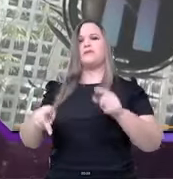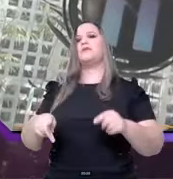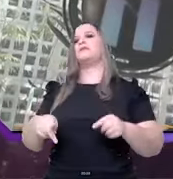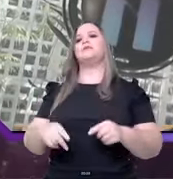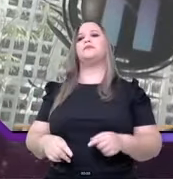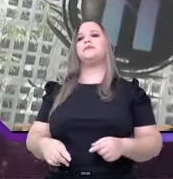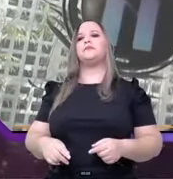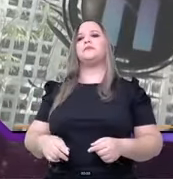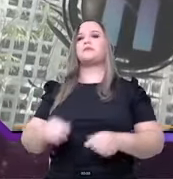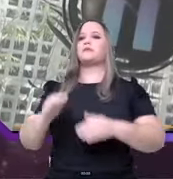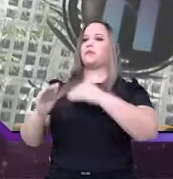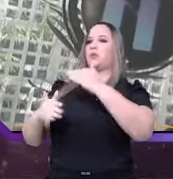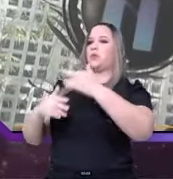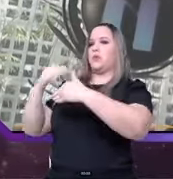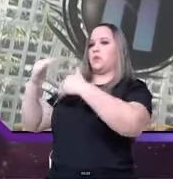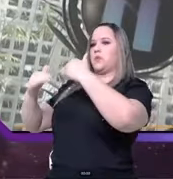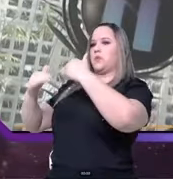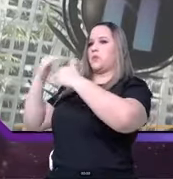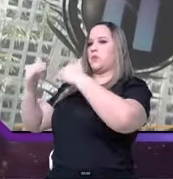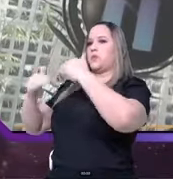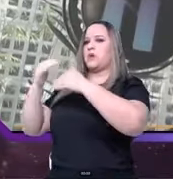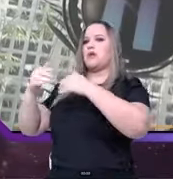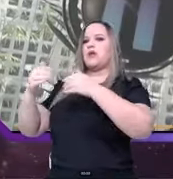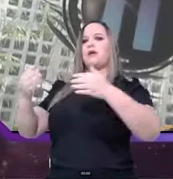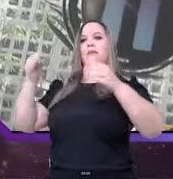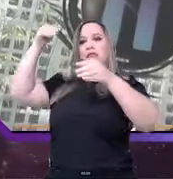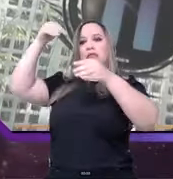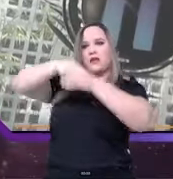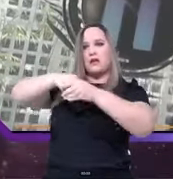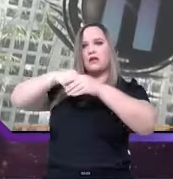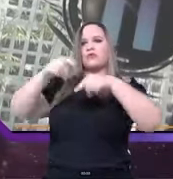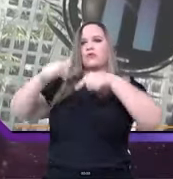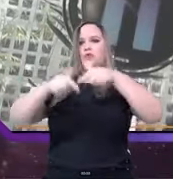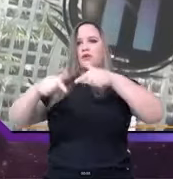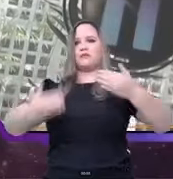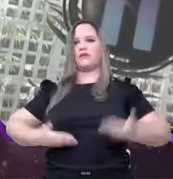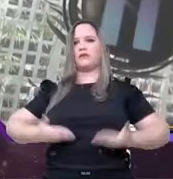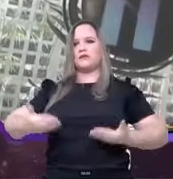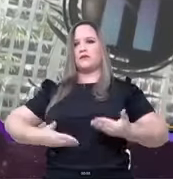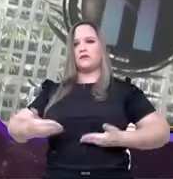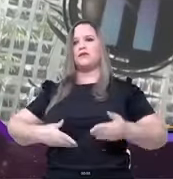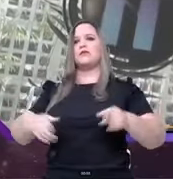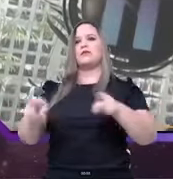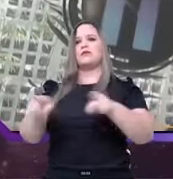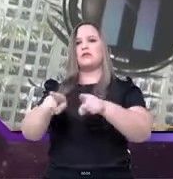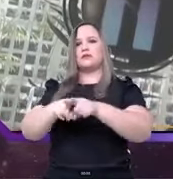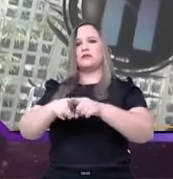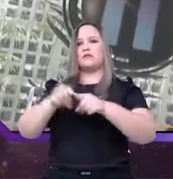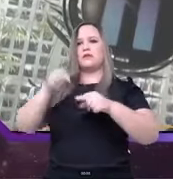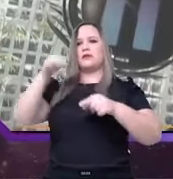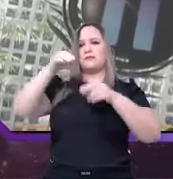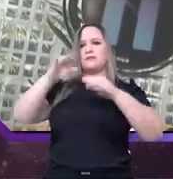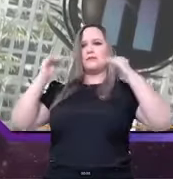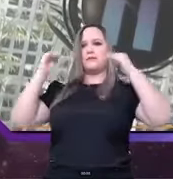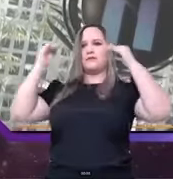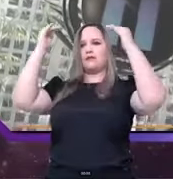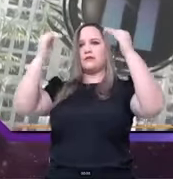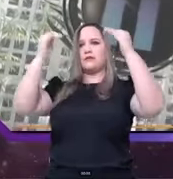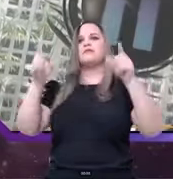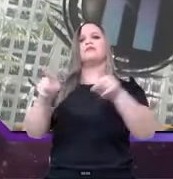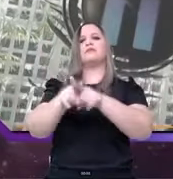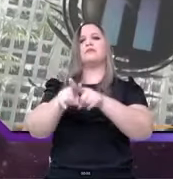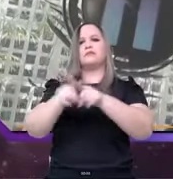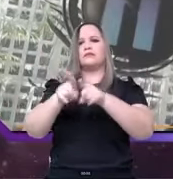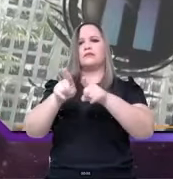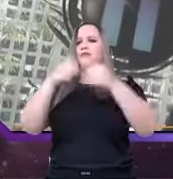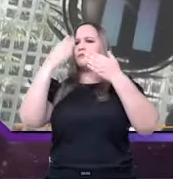de progressão na carreira de servidores e magistrados. Gostaria também de agradecer a todos